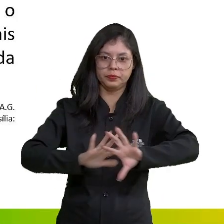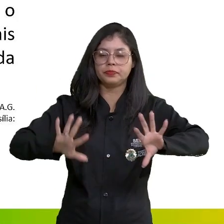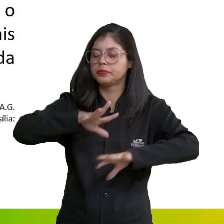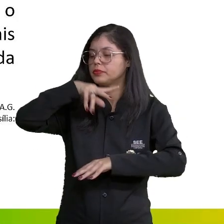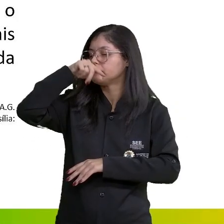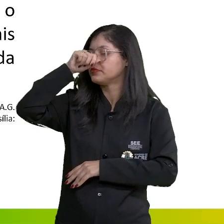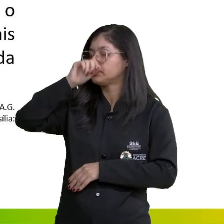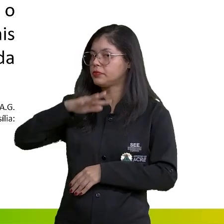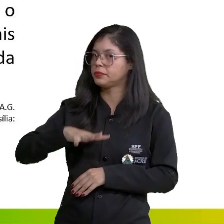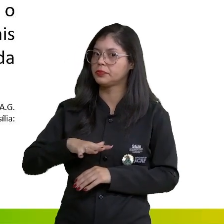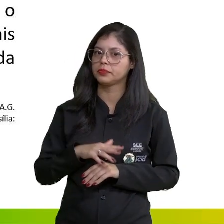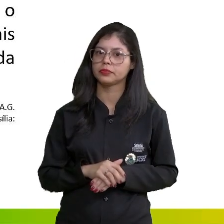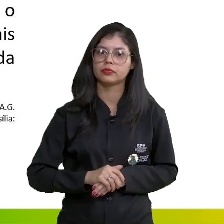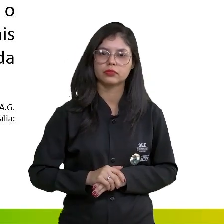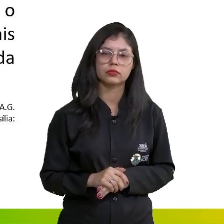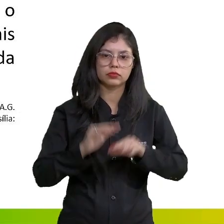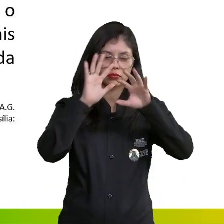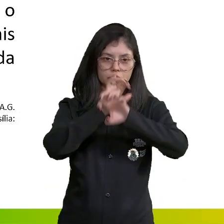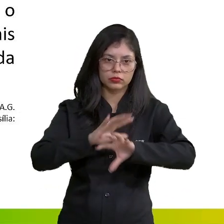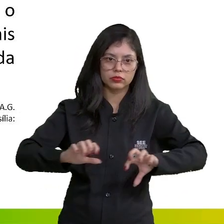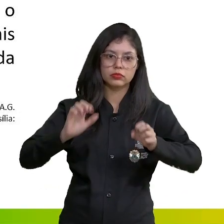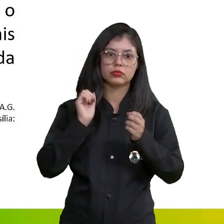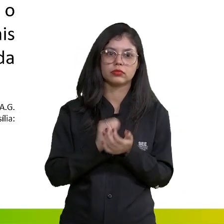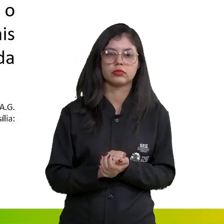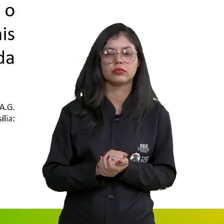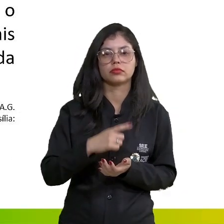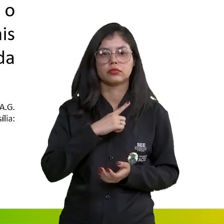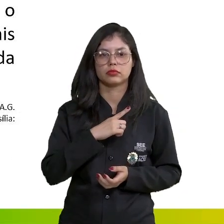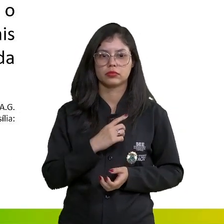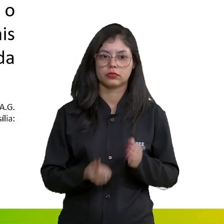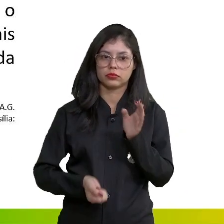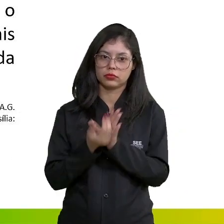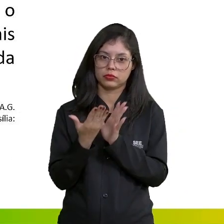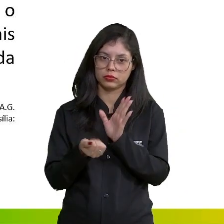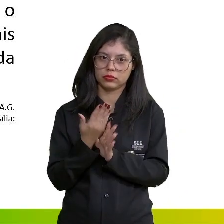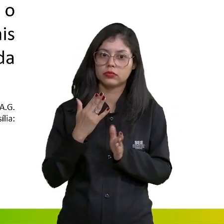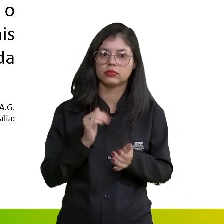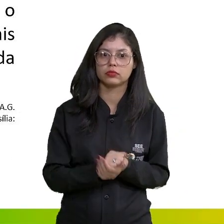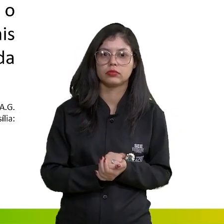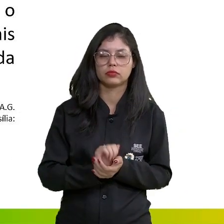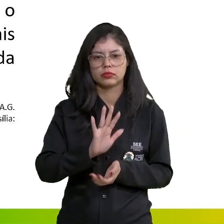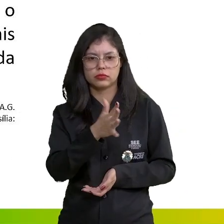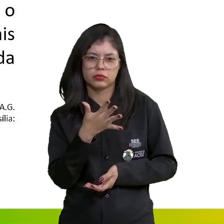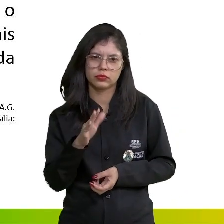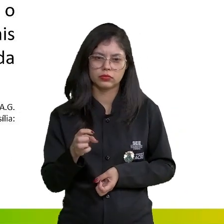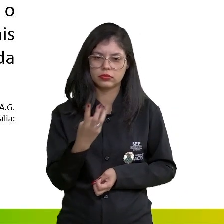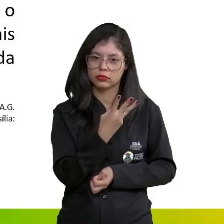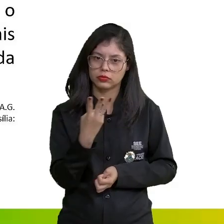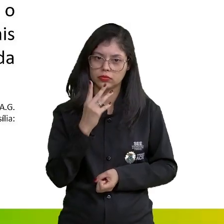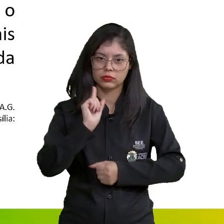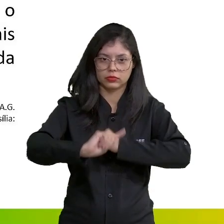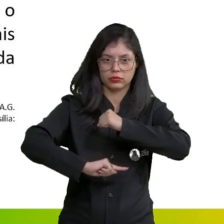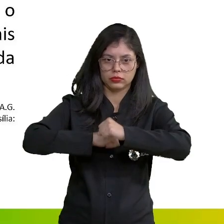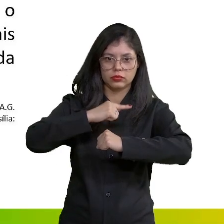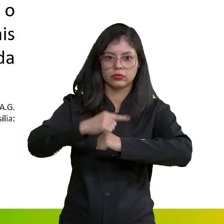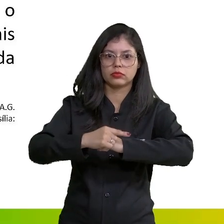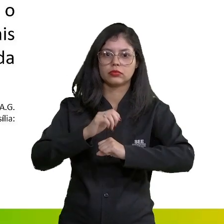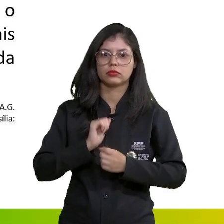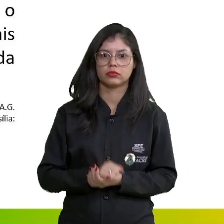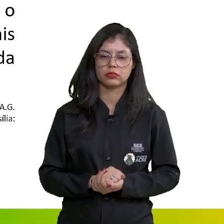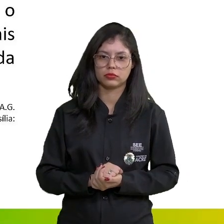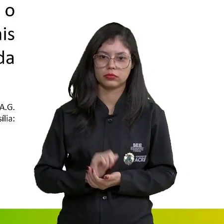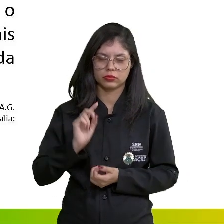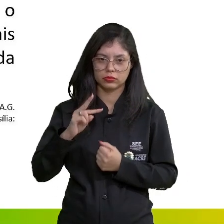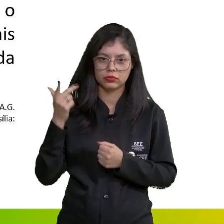1% do ar que respiramos. Os gases traços, olha só, por serem constituídos por pelo menos 3